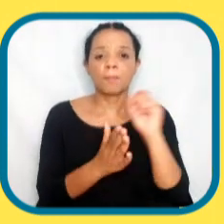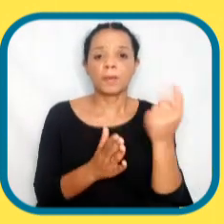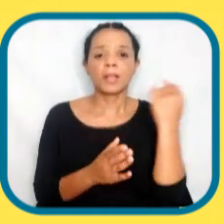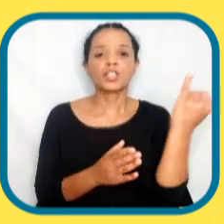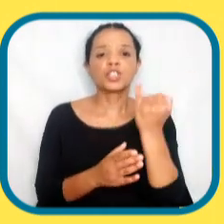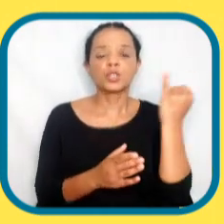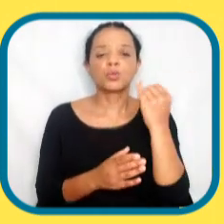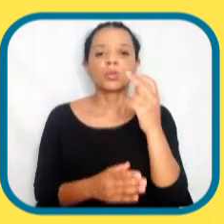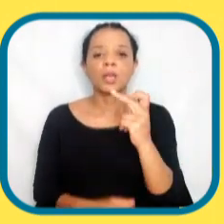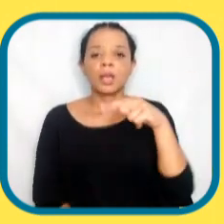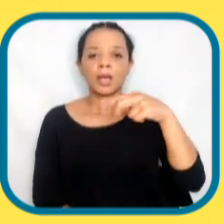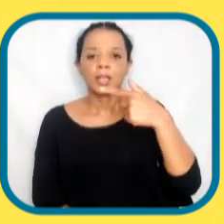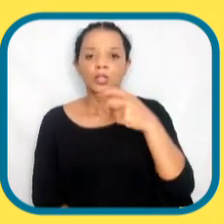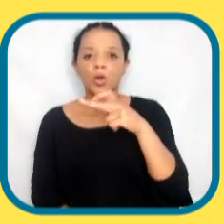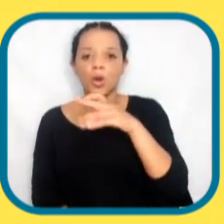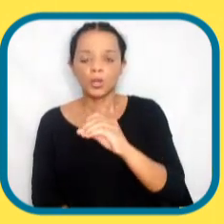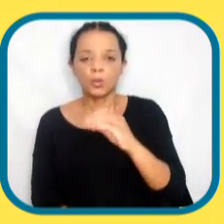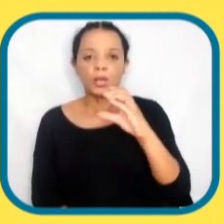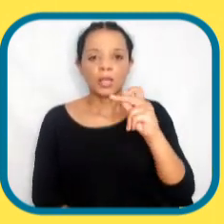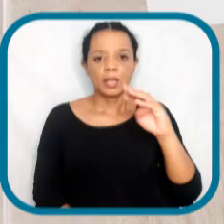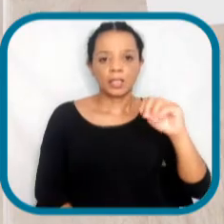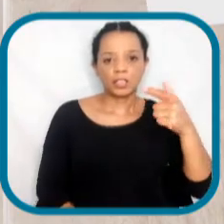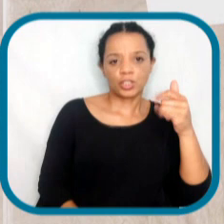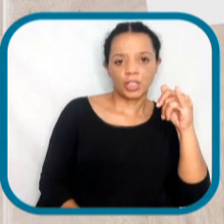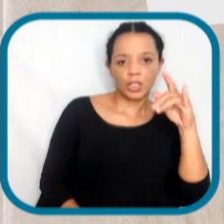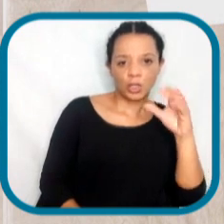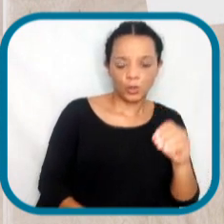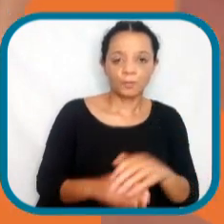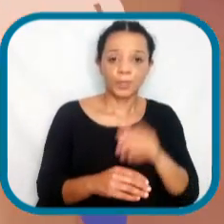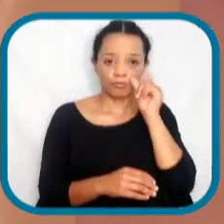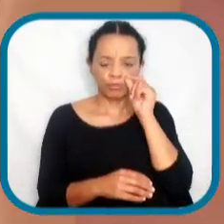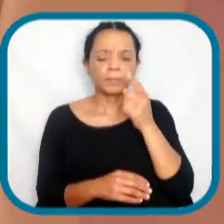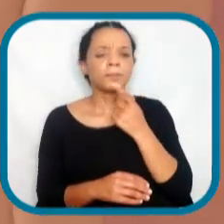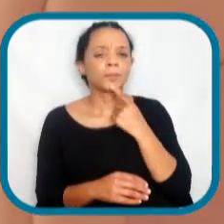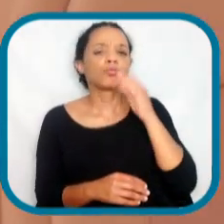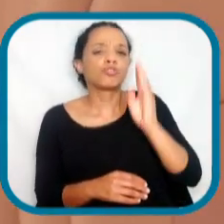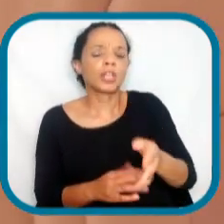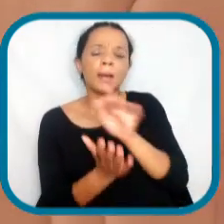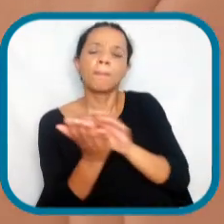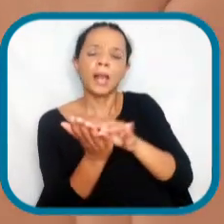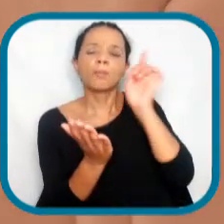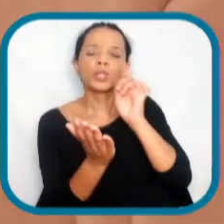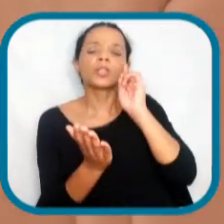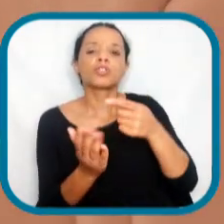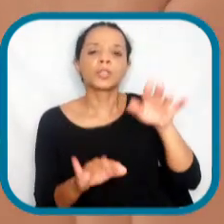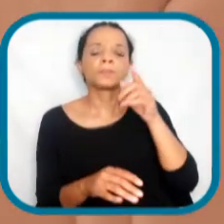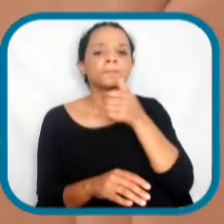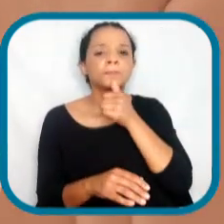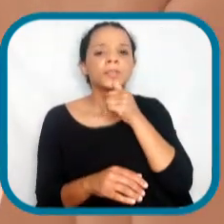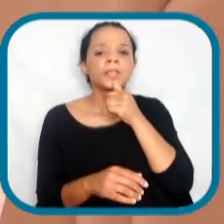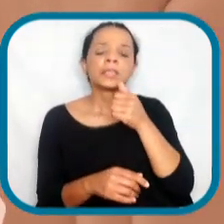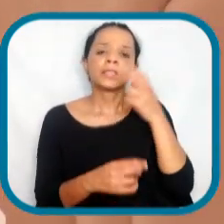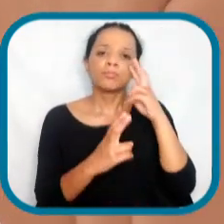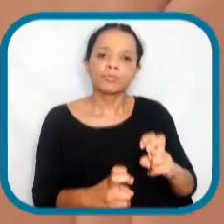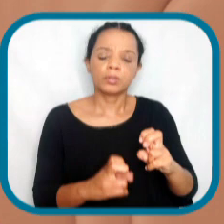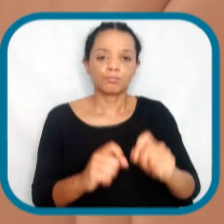foi o Instituto António Feliciano Castilho. O Pedro já percebeu a importância do Braille, mas decide pesquisar algumas limitações. Abre